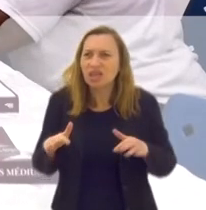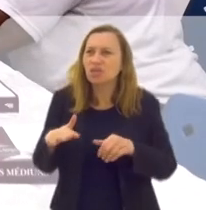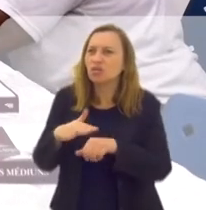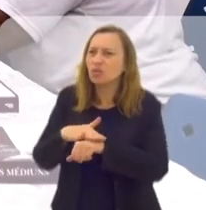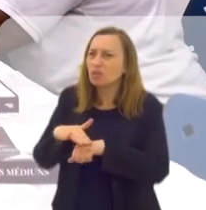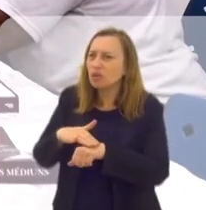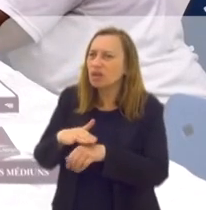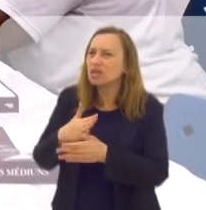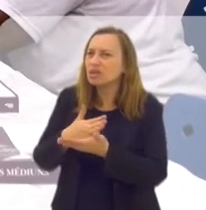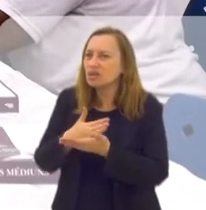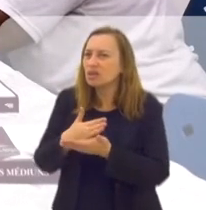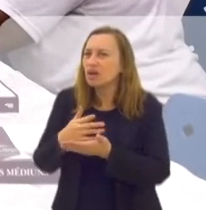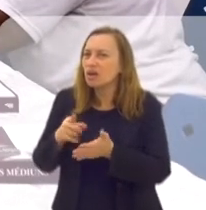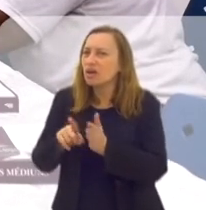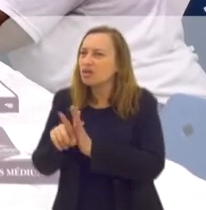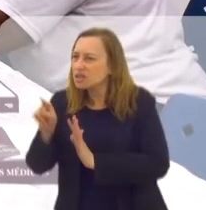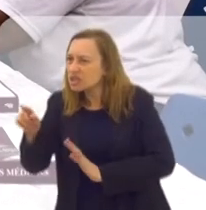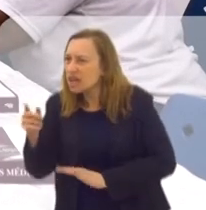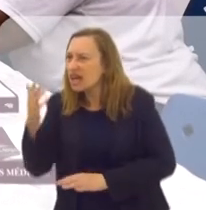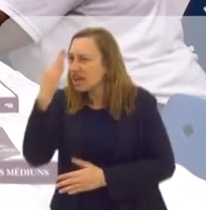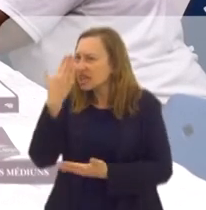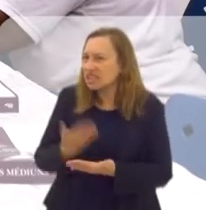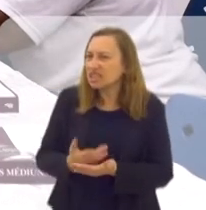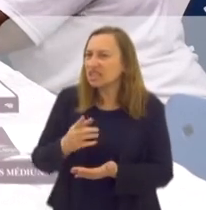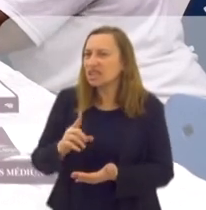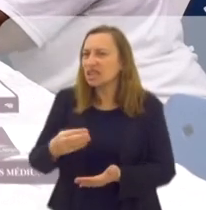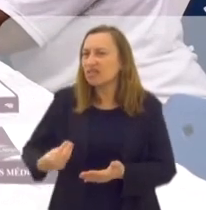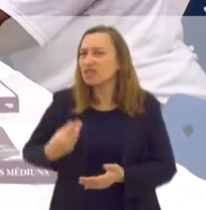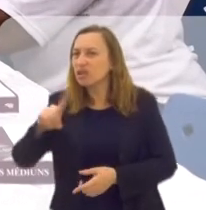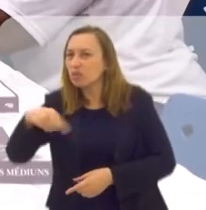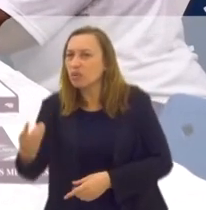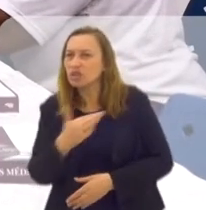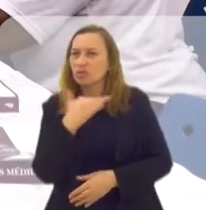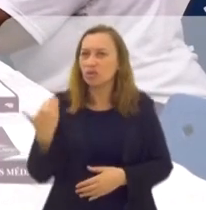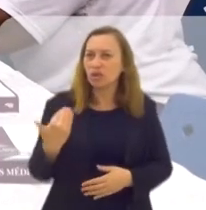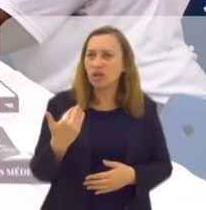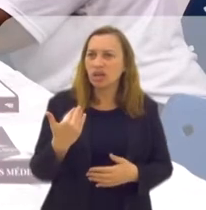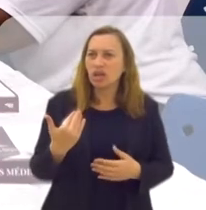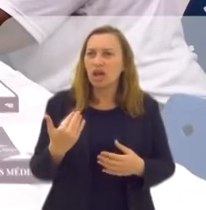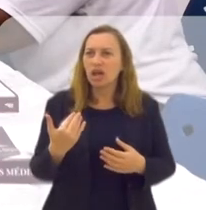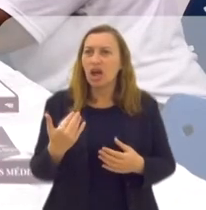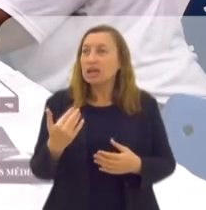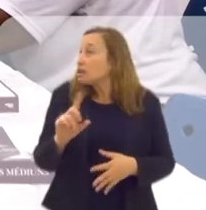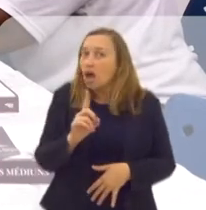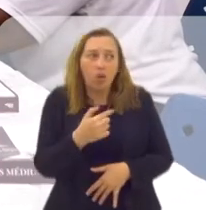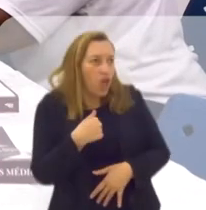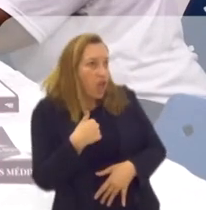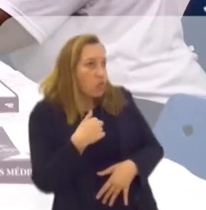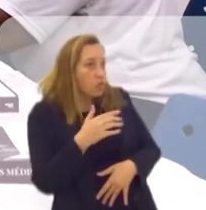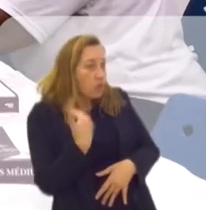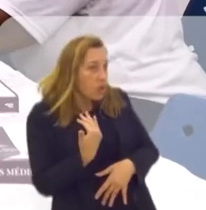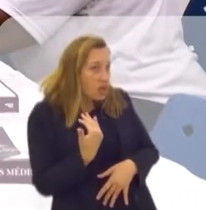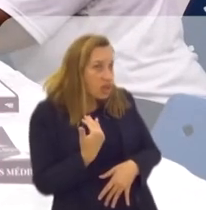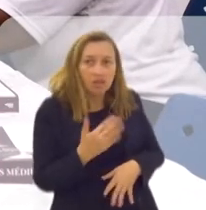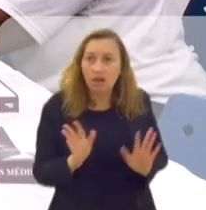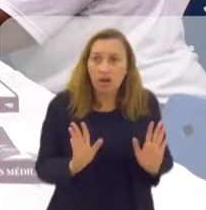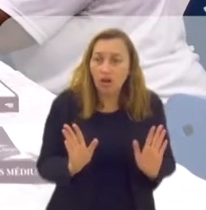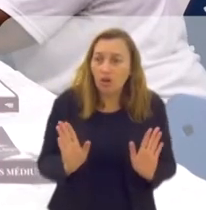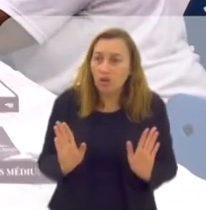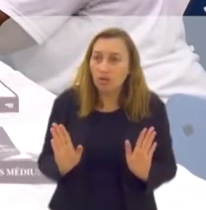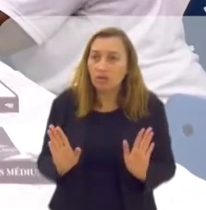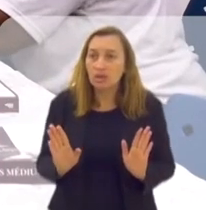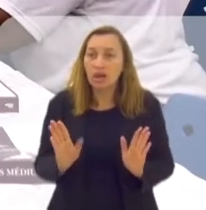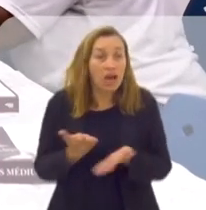diferente. Aí a gente começa a perguntar a ele, você acredita na vida após a morte? Você sabe que nós sobrevivemos à morte do corpo físico? Alguns dizem, não, morreu,